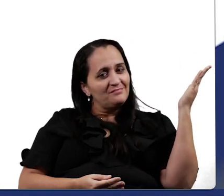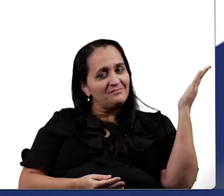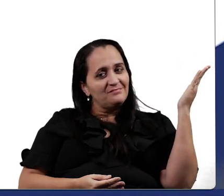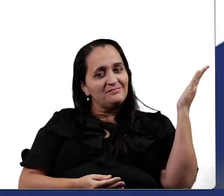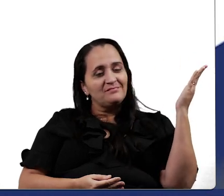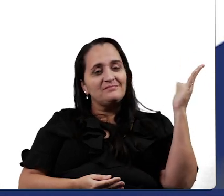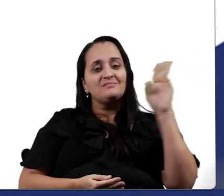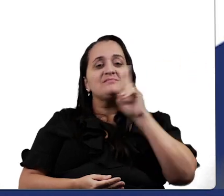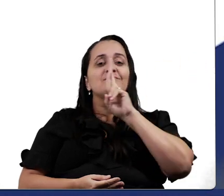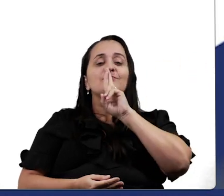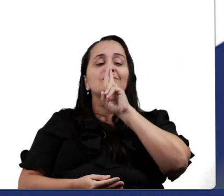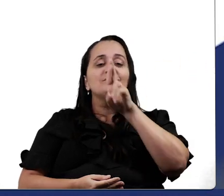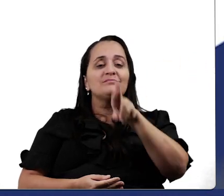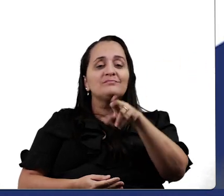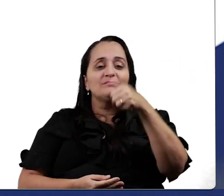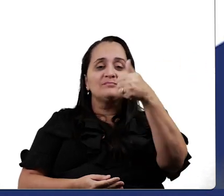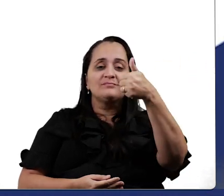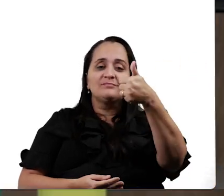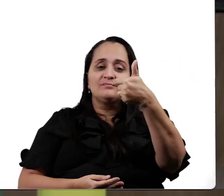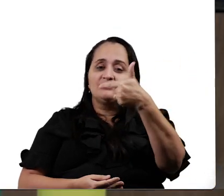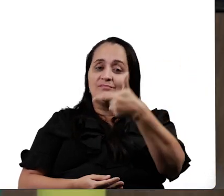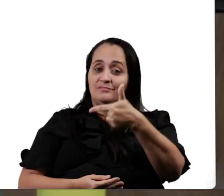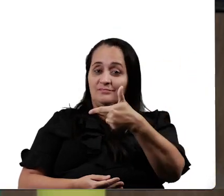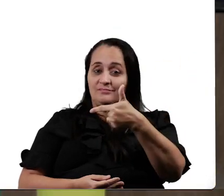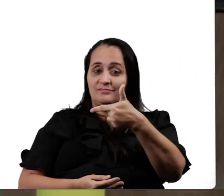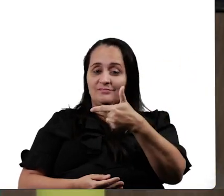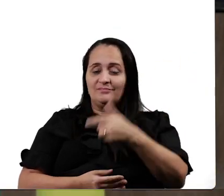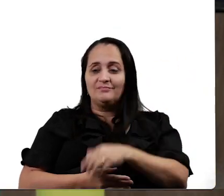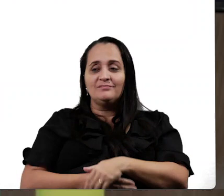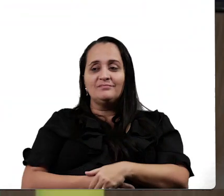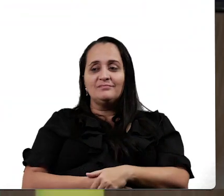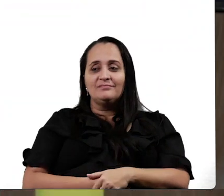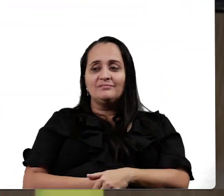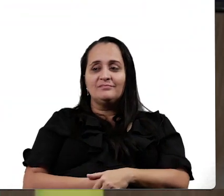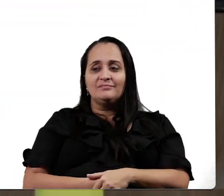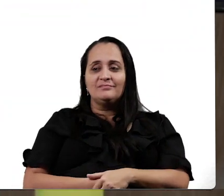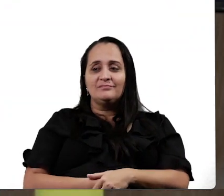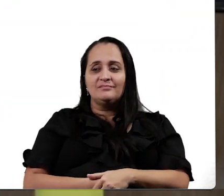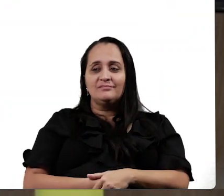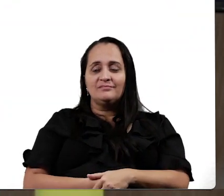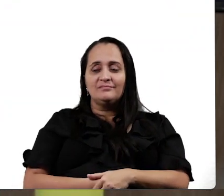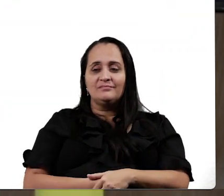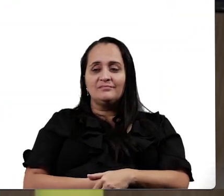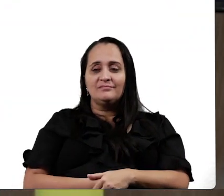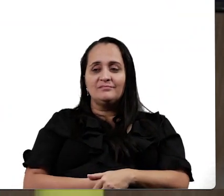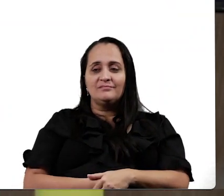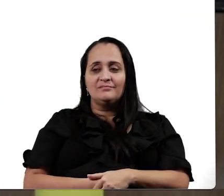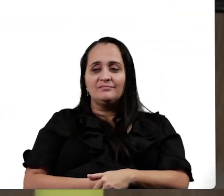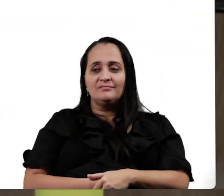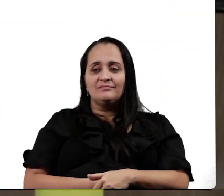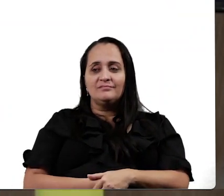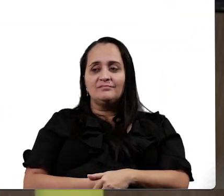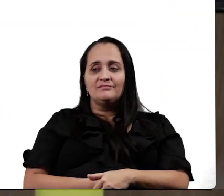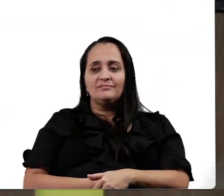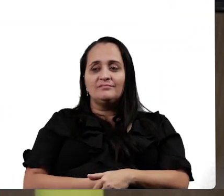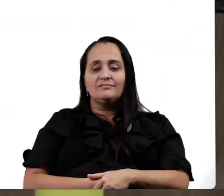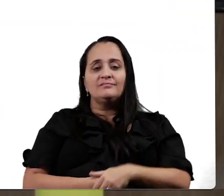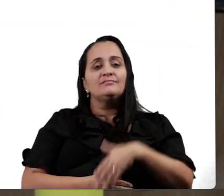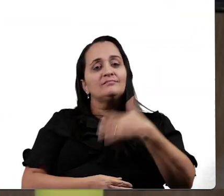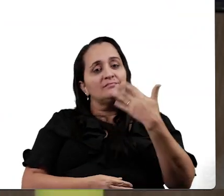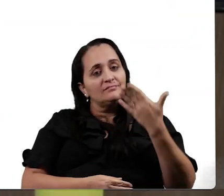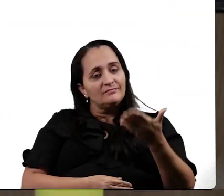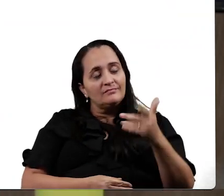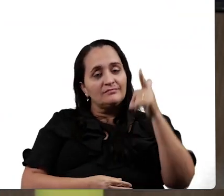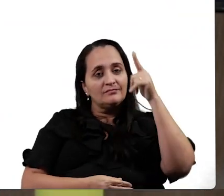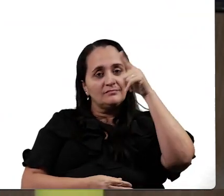3 + 3 = 12 então porque ó 1 2 3 4 aqui está repetindo